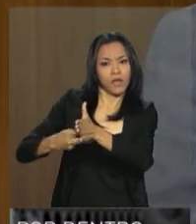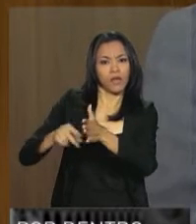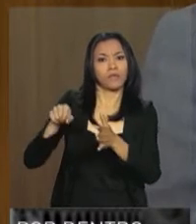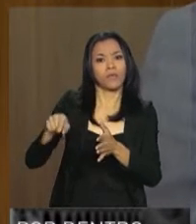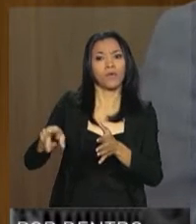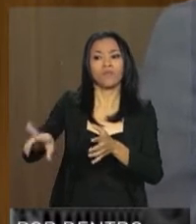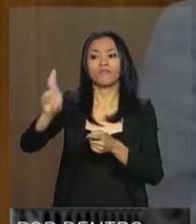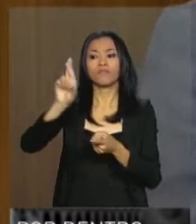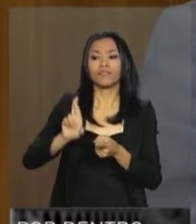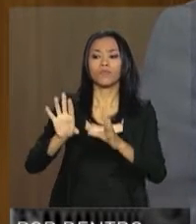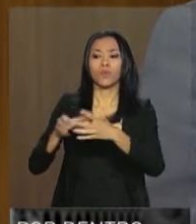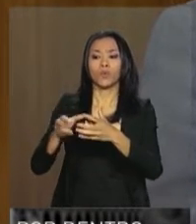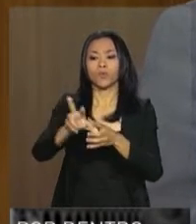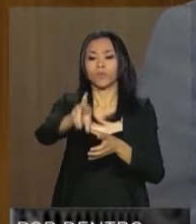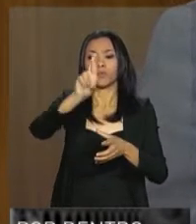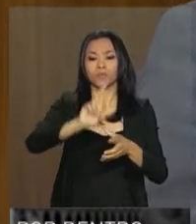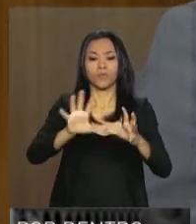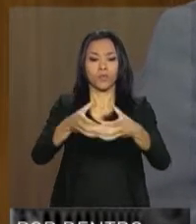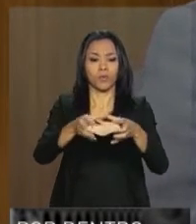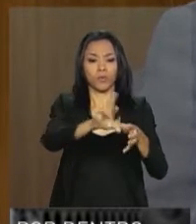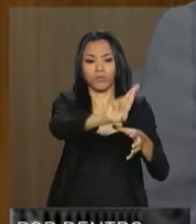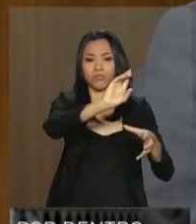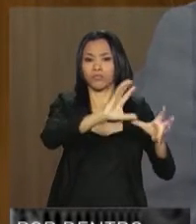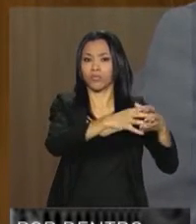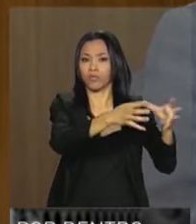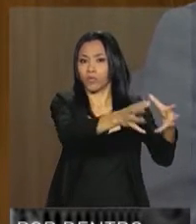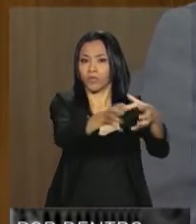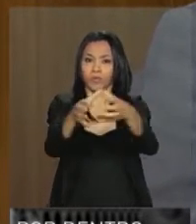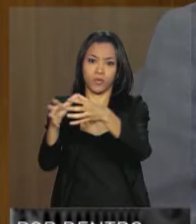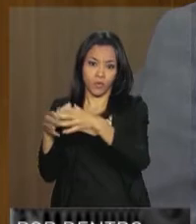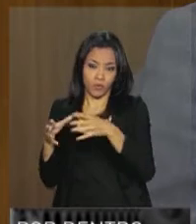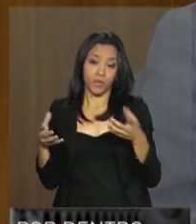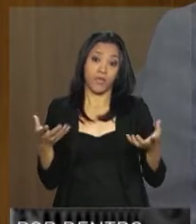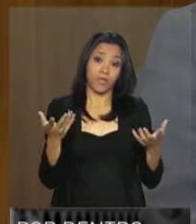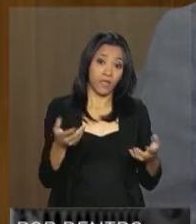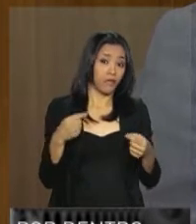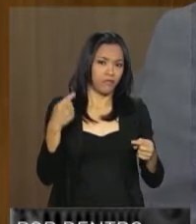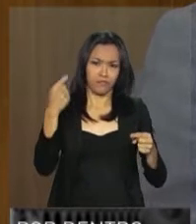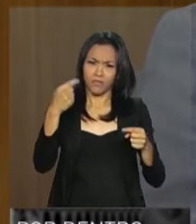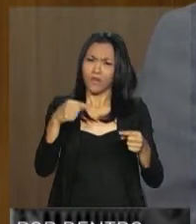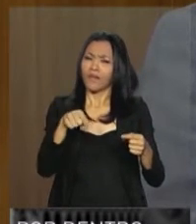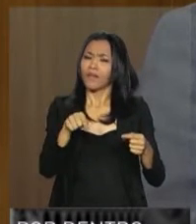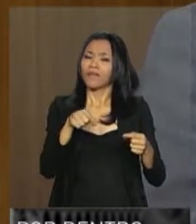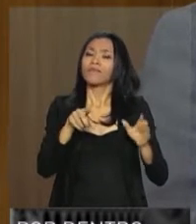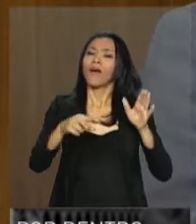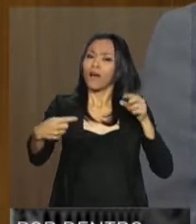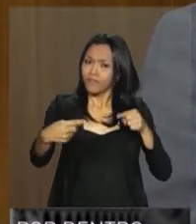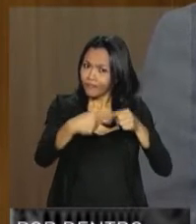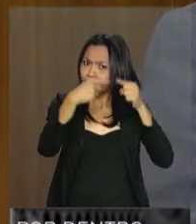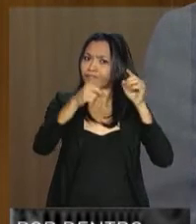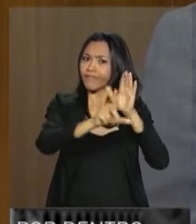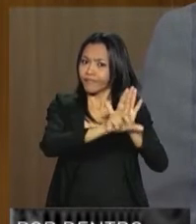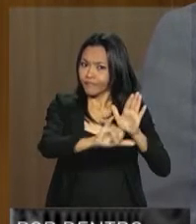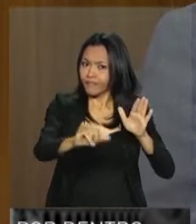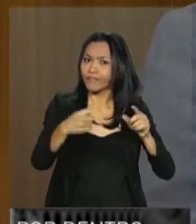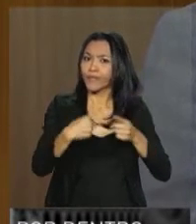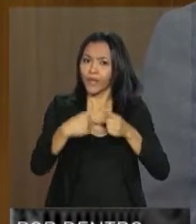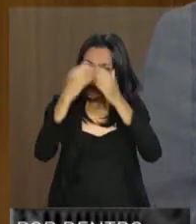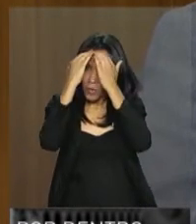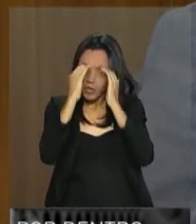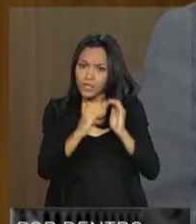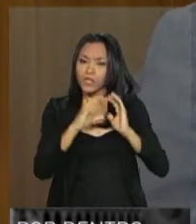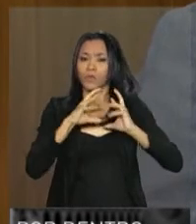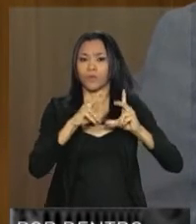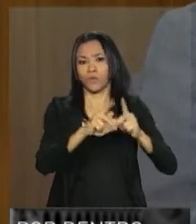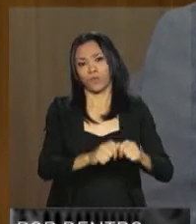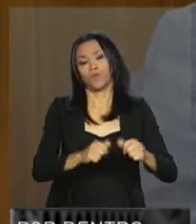categoria não há qualquer hipótese de vício de inconstitucionalidade na legislação porque ela obedeceu todos os ritos